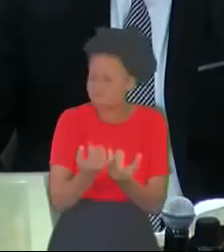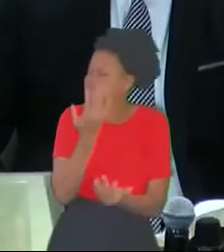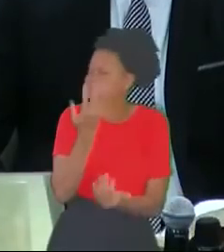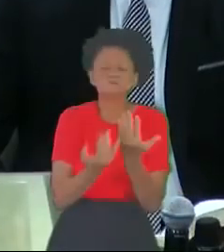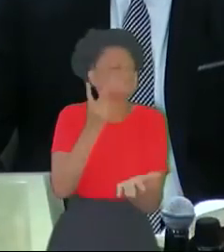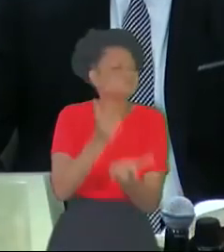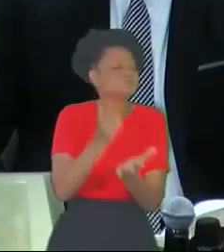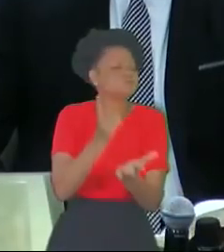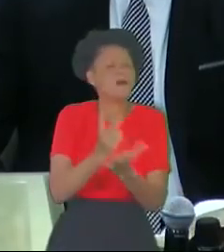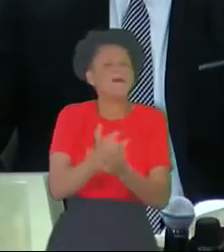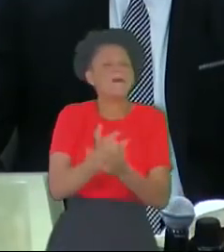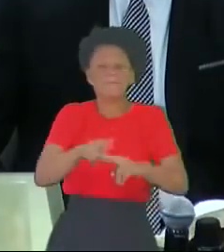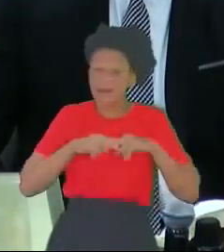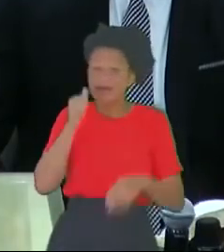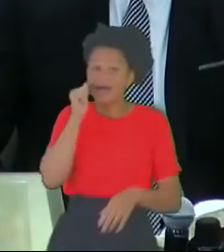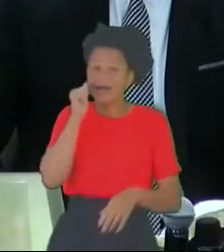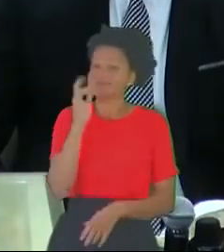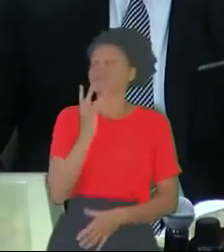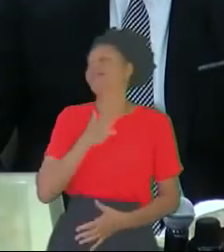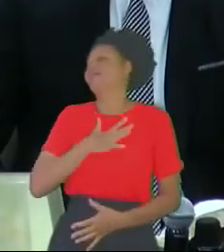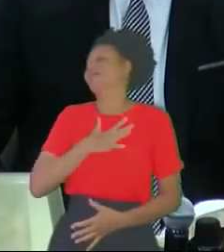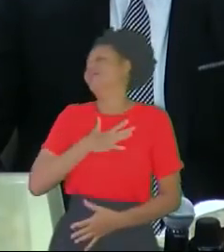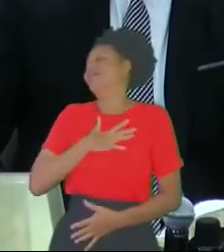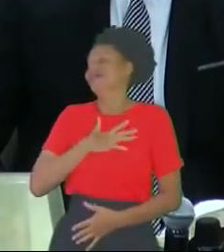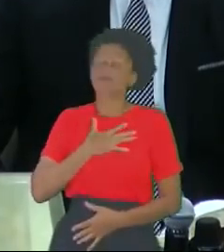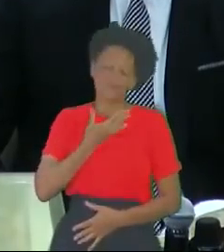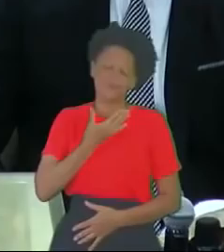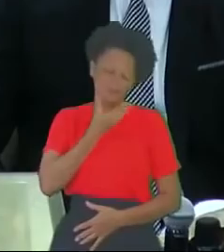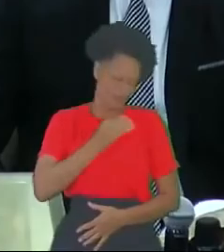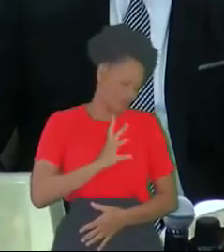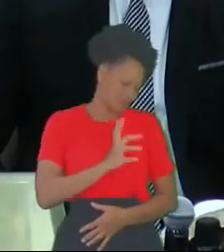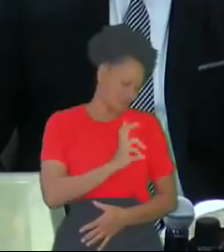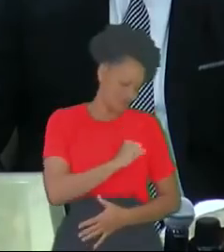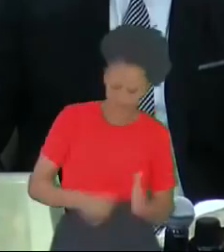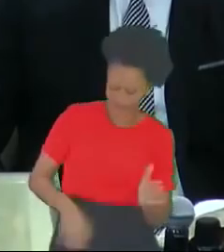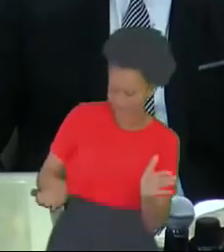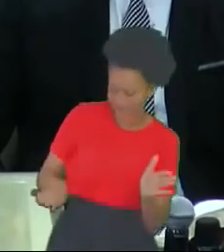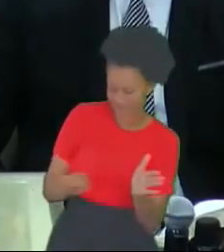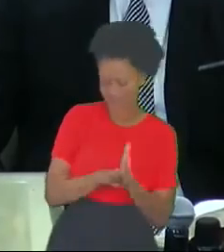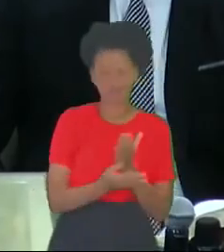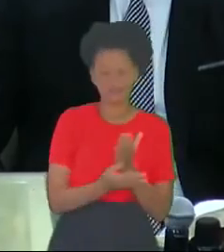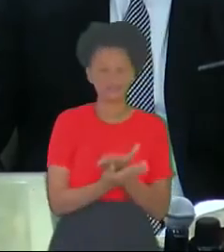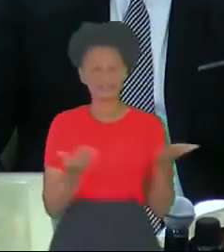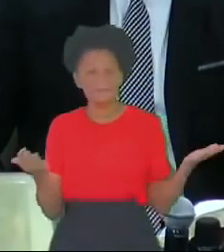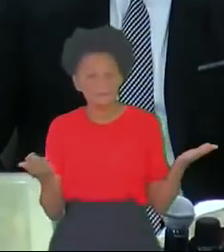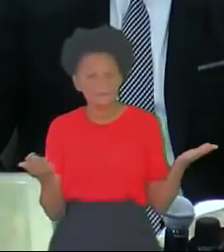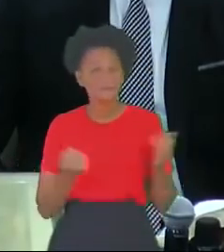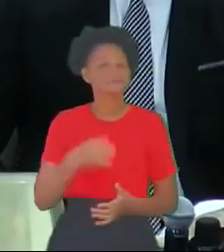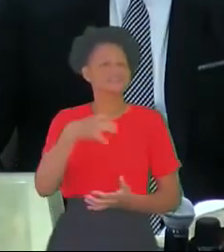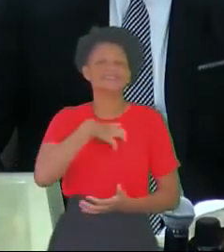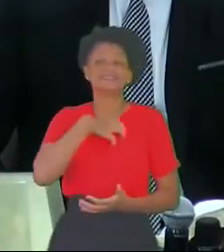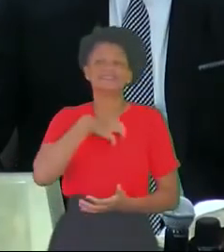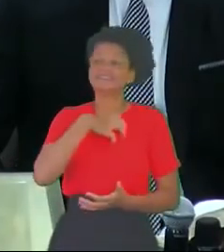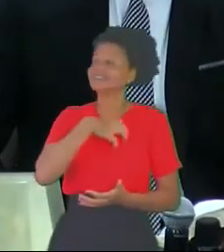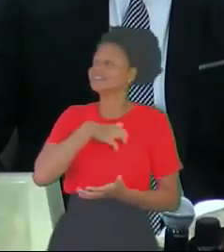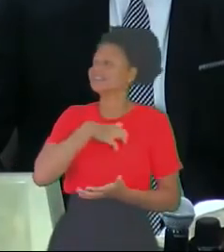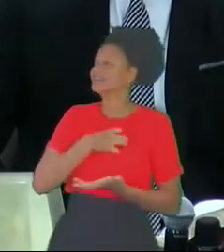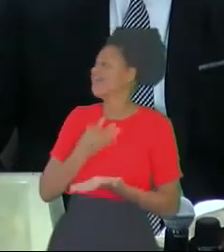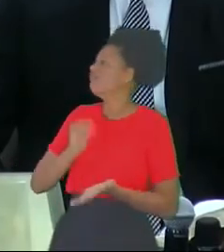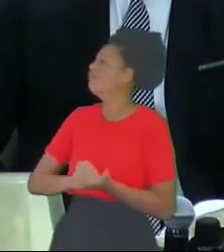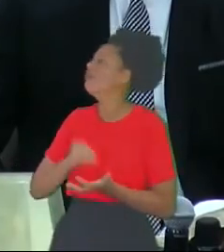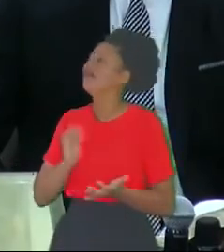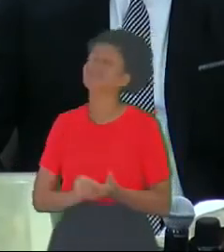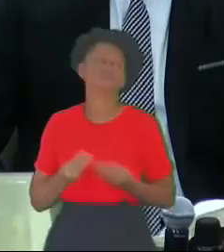Por isso que a noiva disse: ah, se meu amado viesse. Ah, se meu amado chegasse. Quer dizer que ela estava sentindo falta. Ela estava